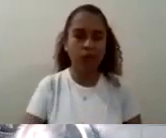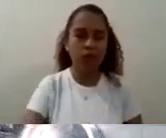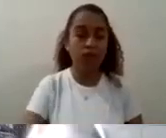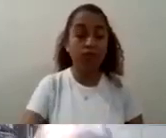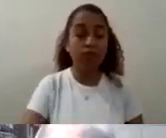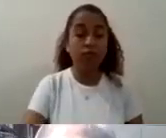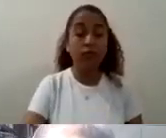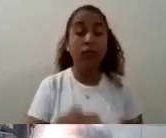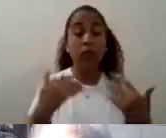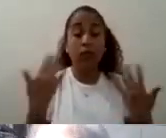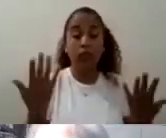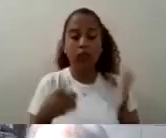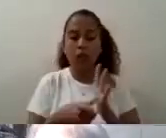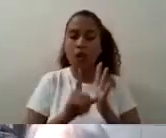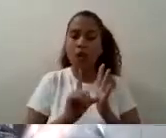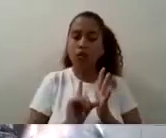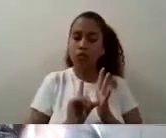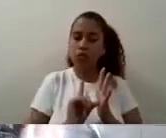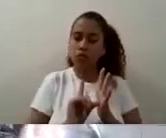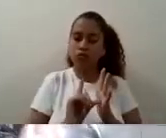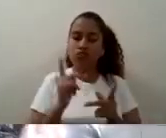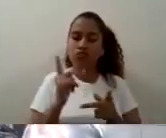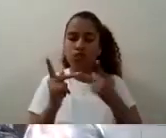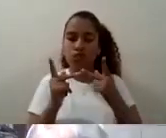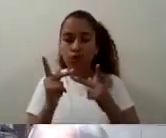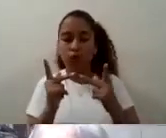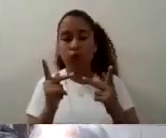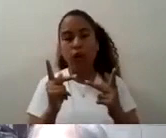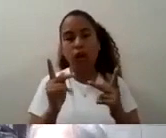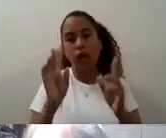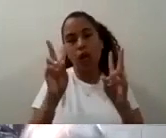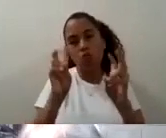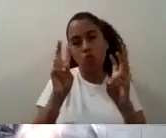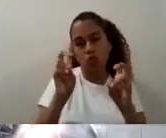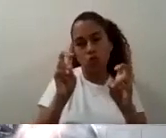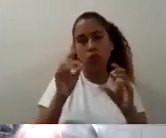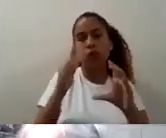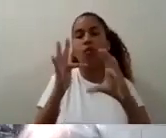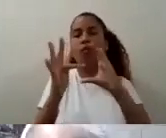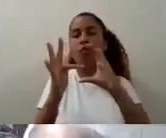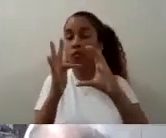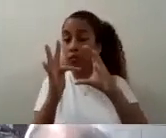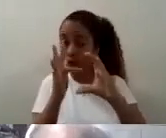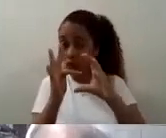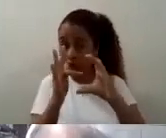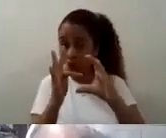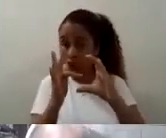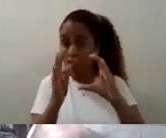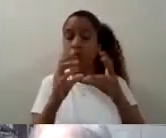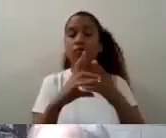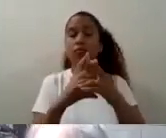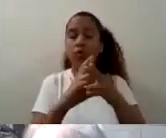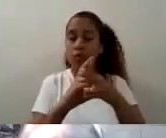Então, antes de falar precisamente sobre a campanha da Fraternidade